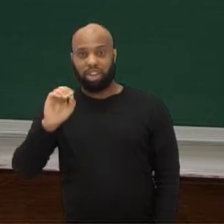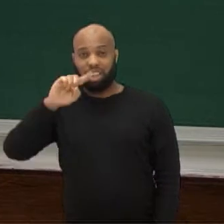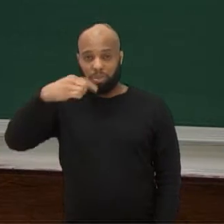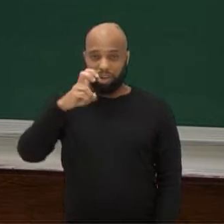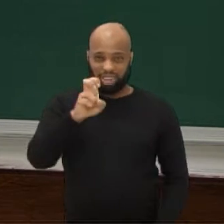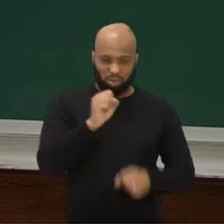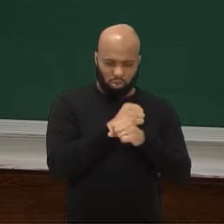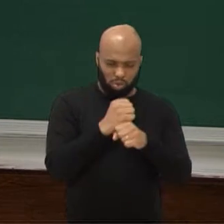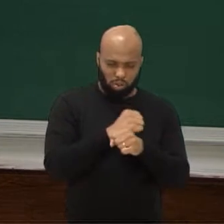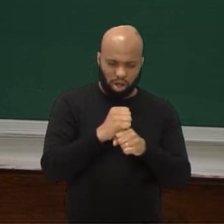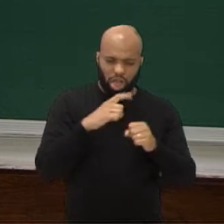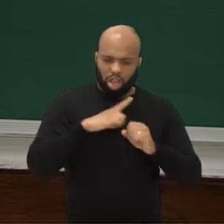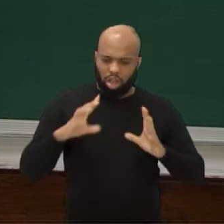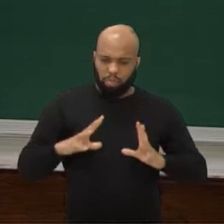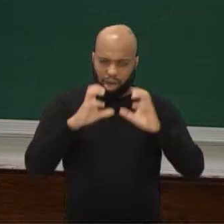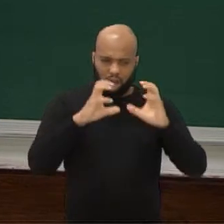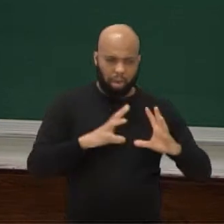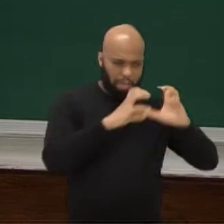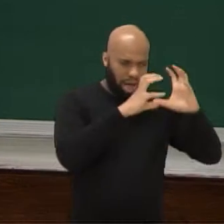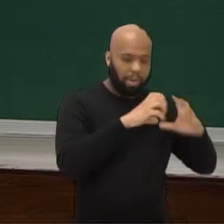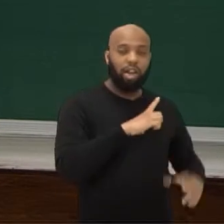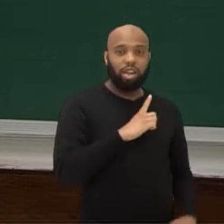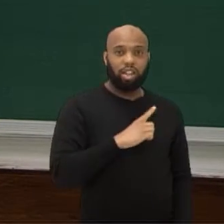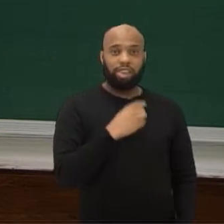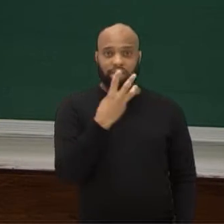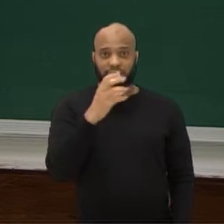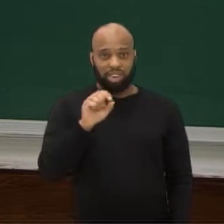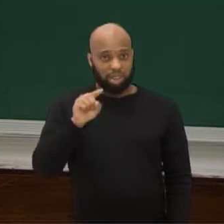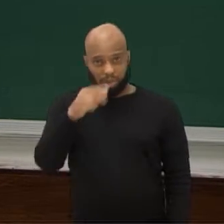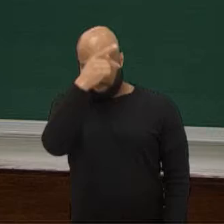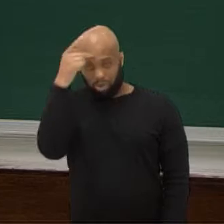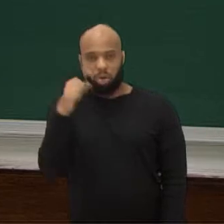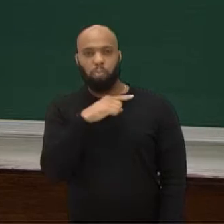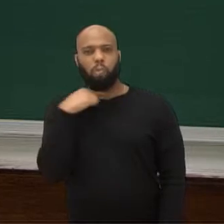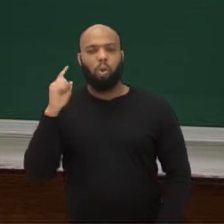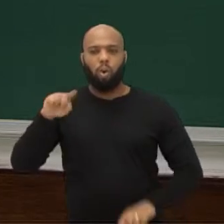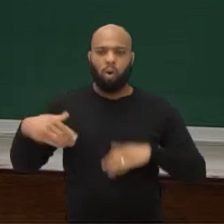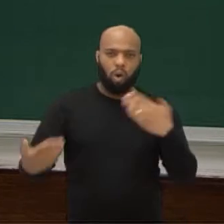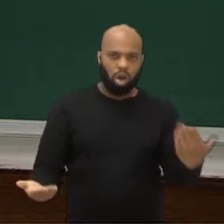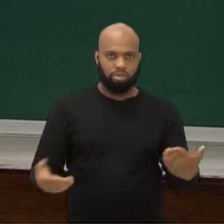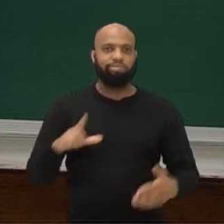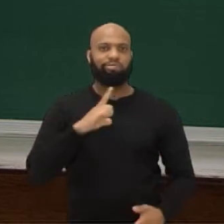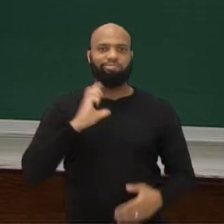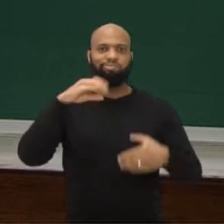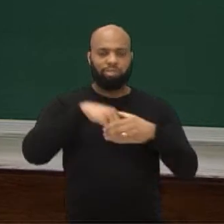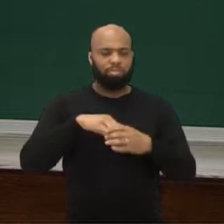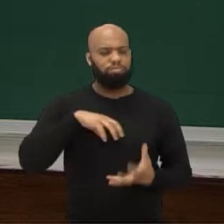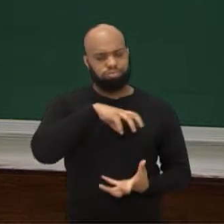de 5 anos de conflito, gente, olha, cerca de 30 mil mortos